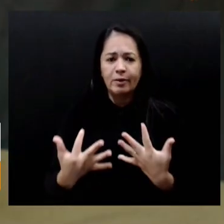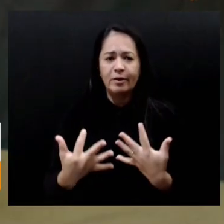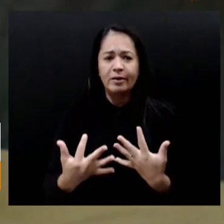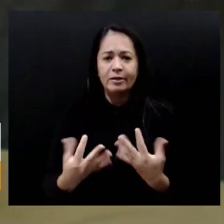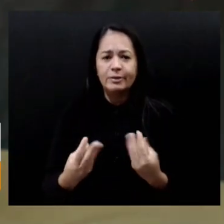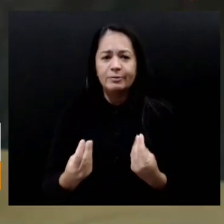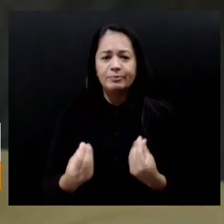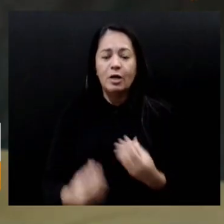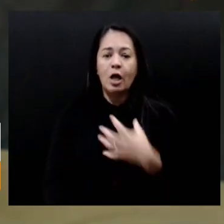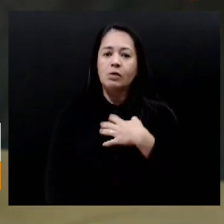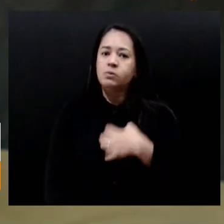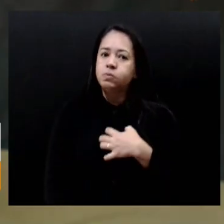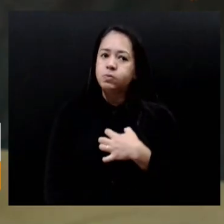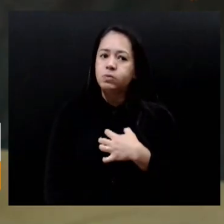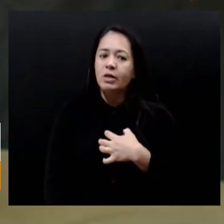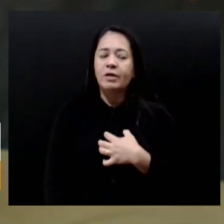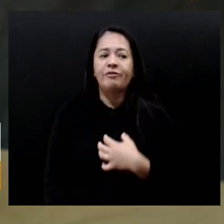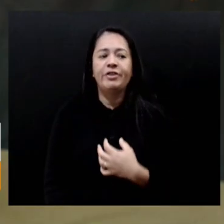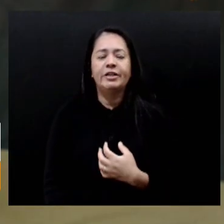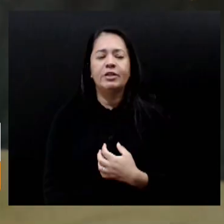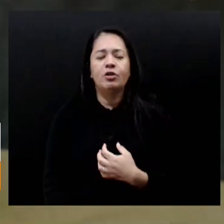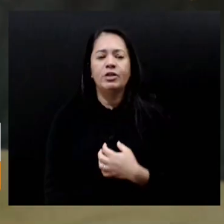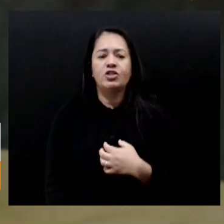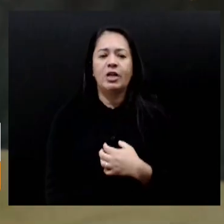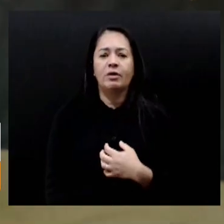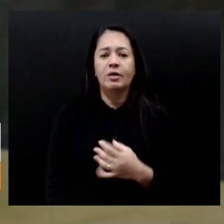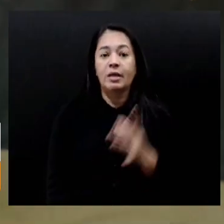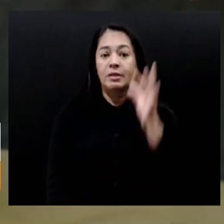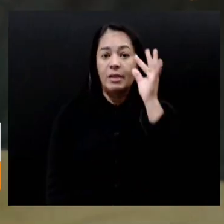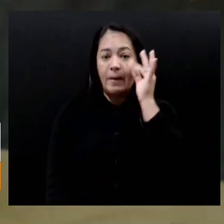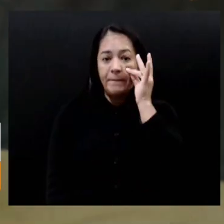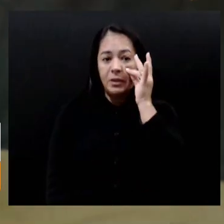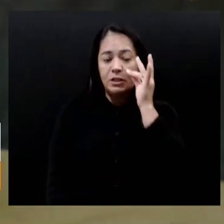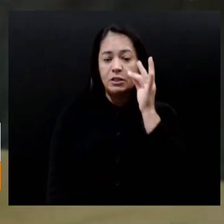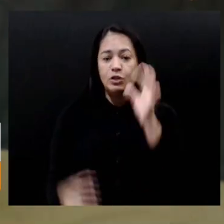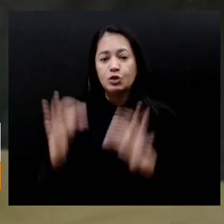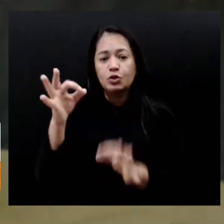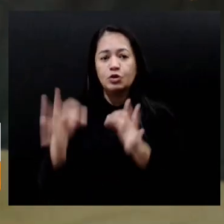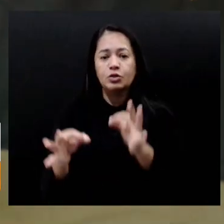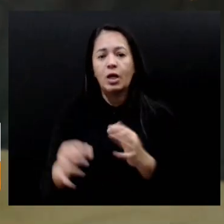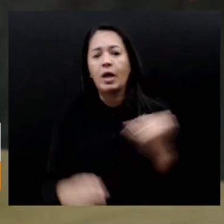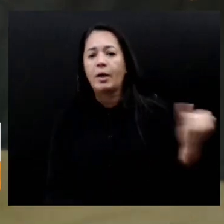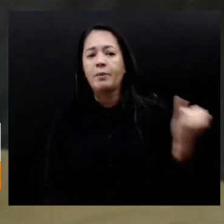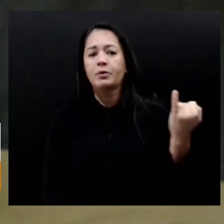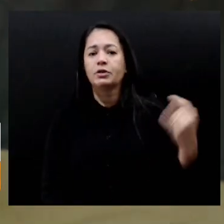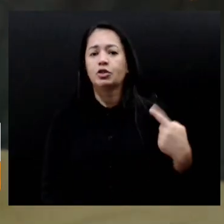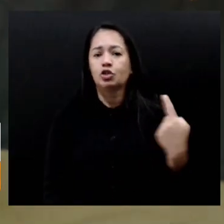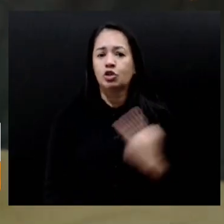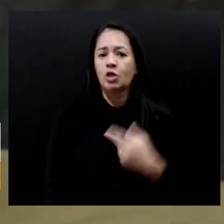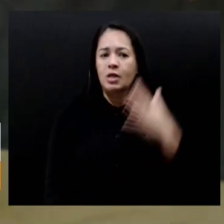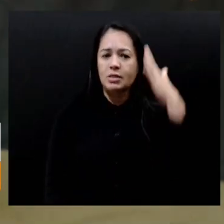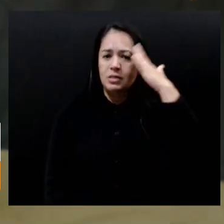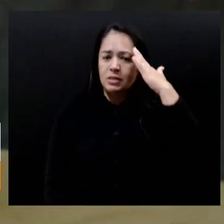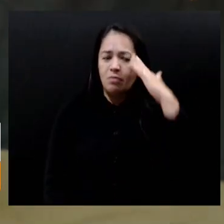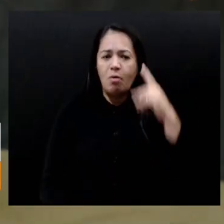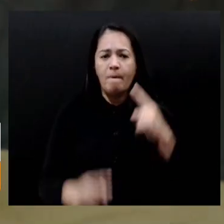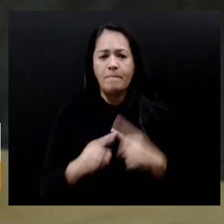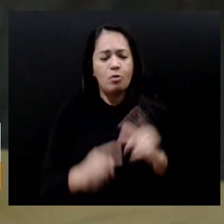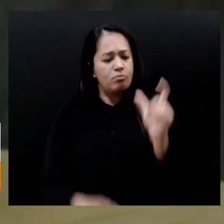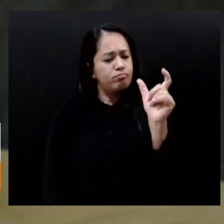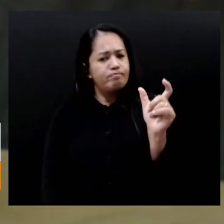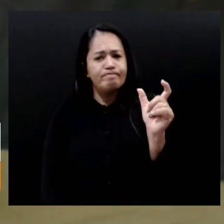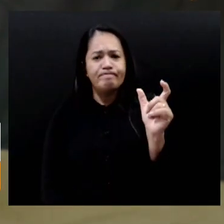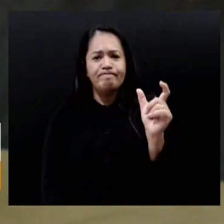raiva, ela está presente nos tribunais, né? E é importante a gente saber, porque é uma palavra uma coisa assim tão natural,